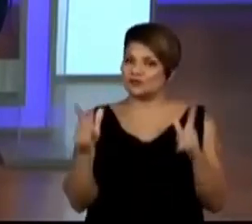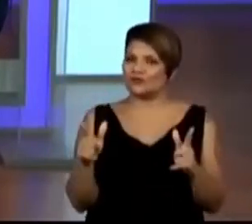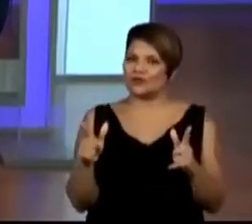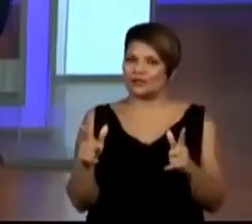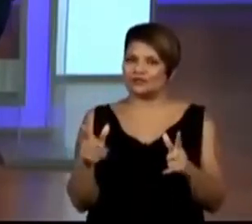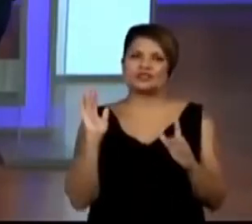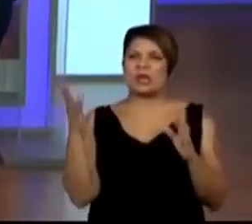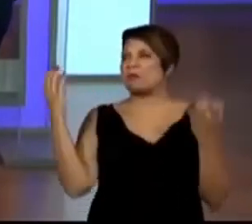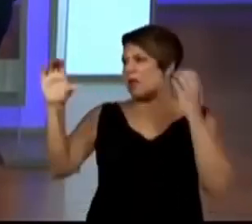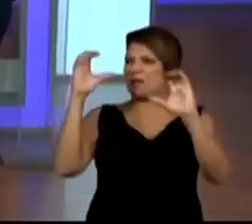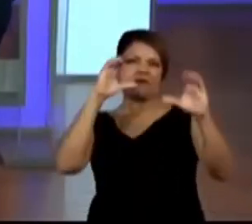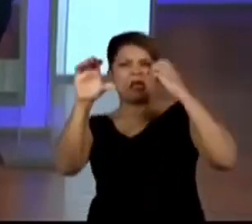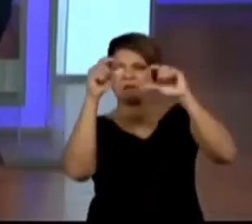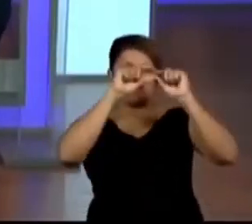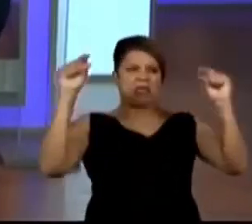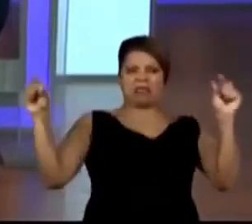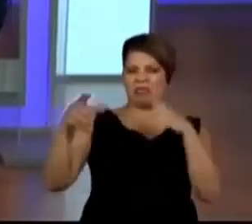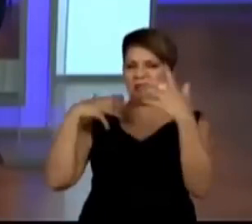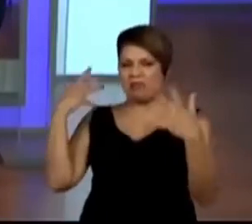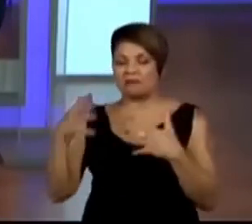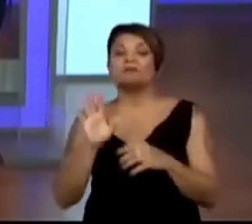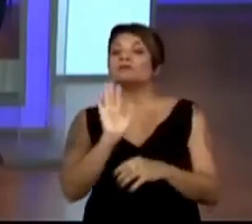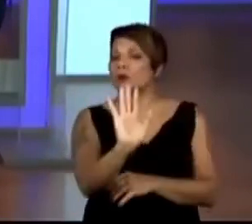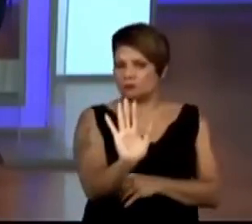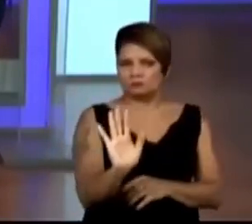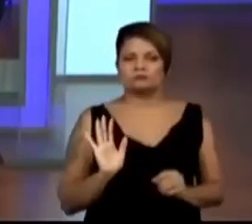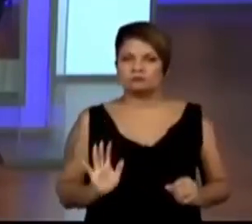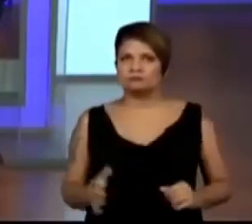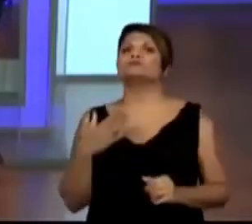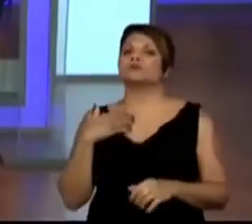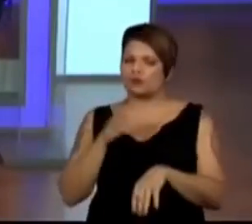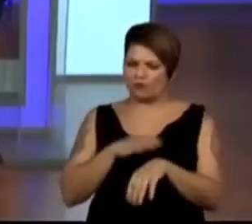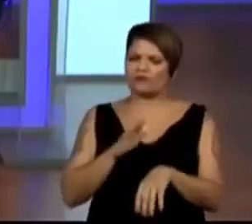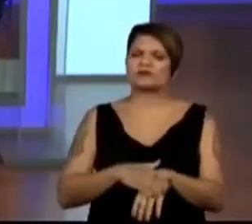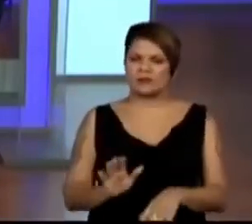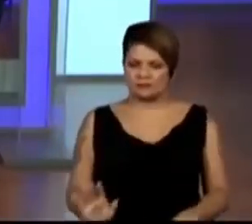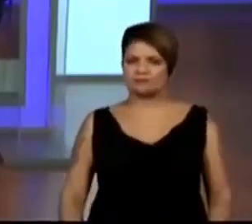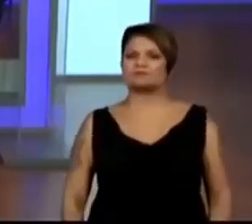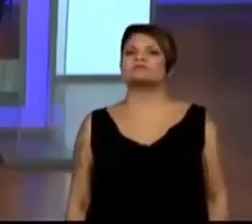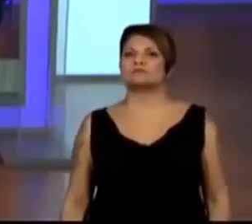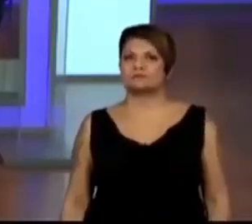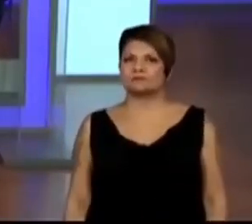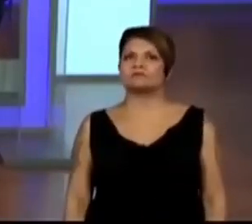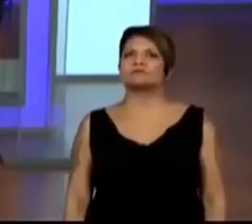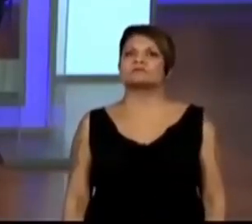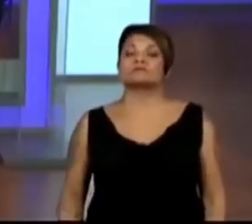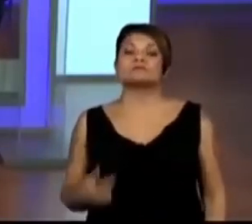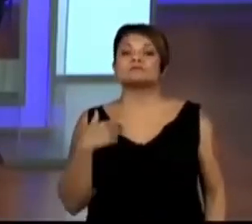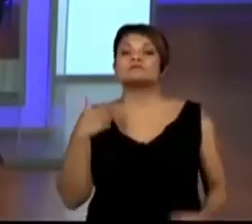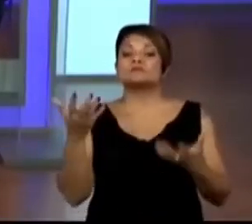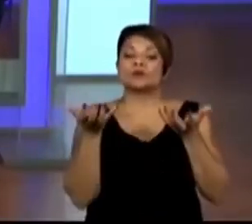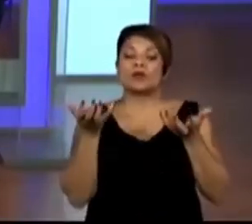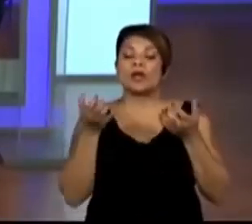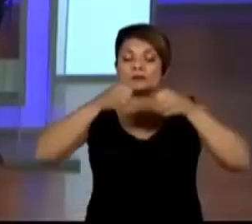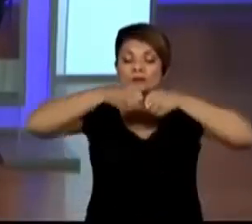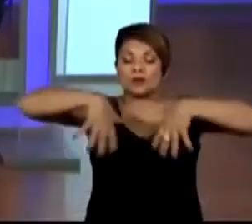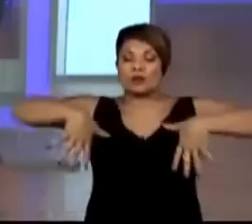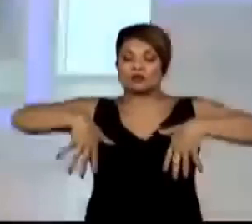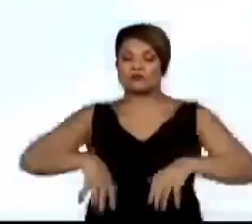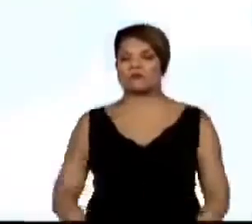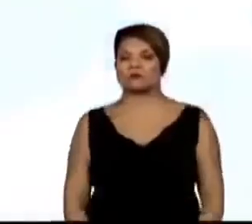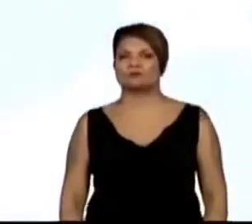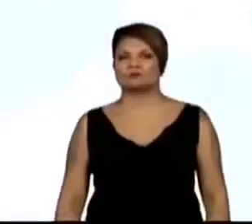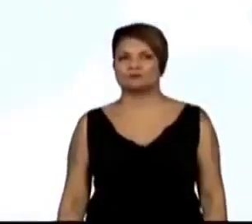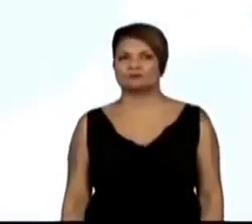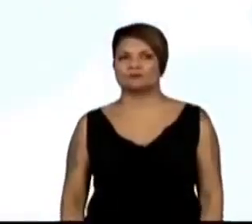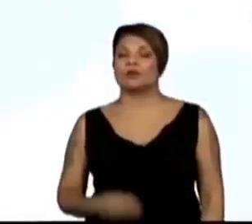eles têm mania de já trazer a sentença inteira. Eu vou trazer a sentença inteira para eles. Eu quero a decomposição a hora que eu for fazer.